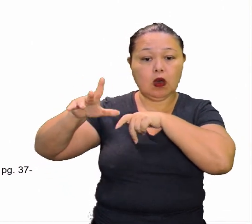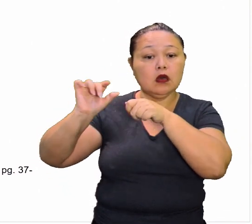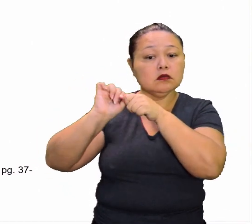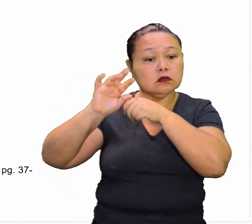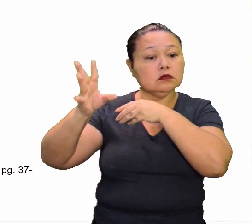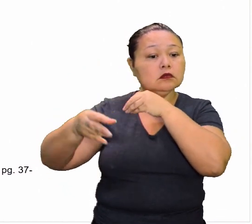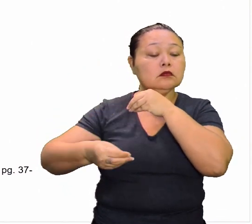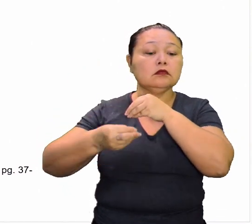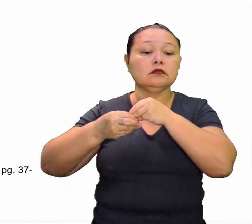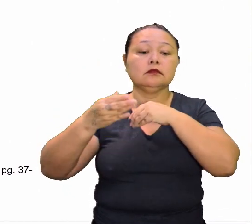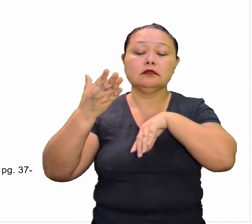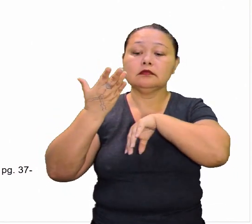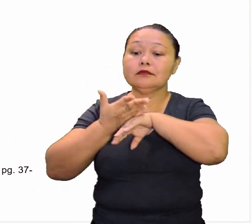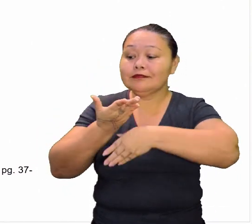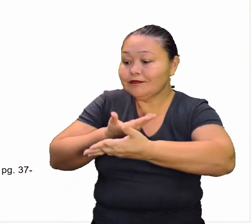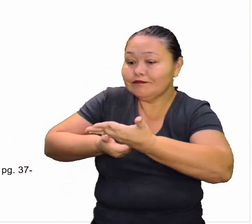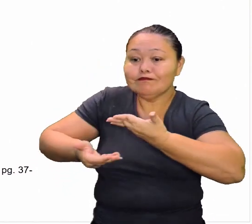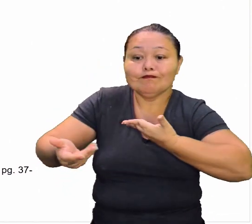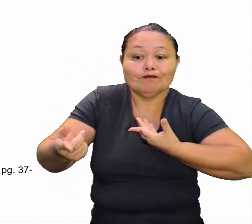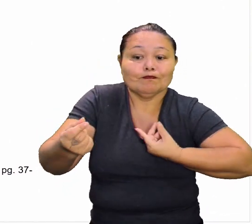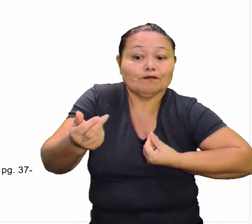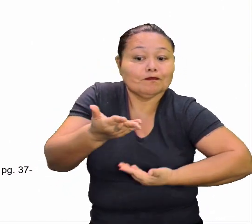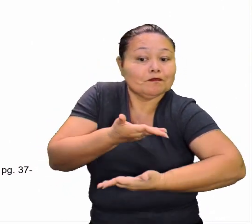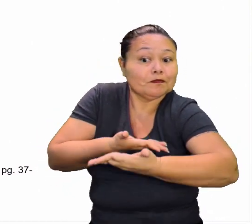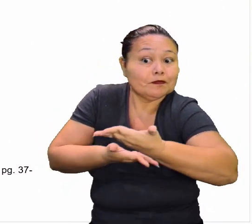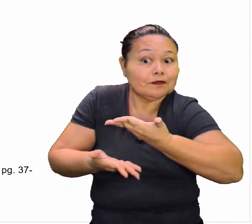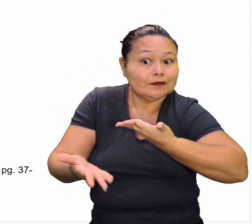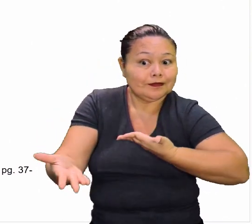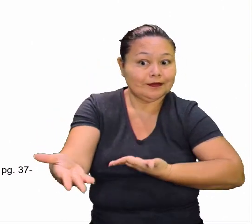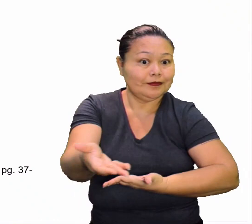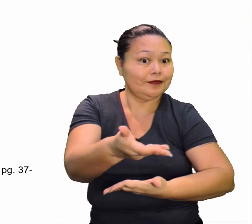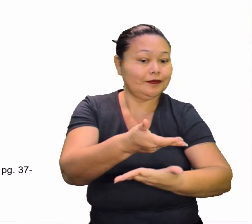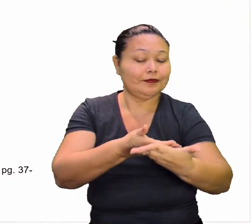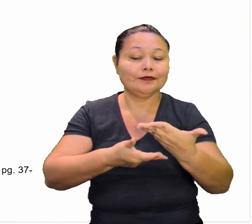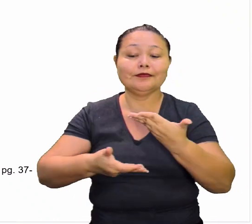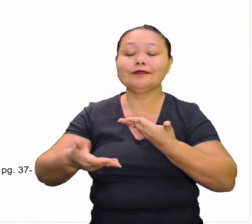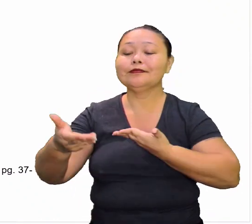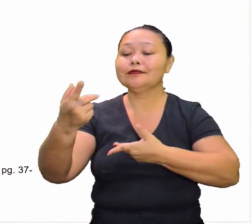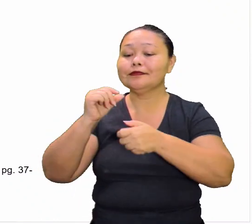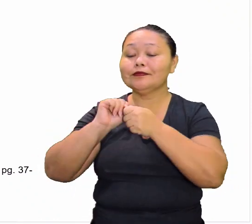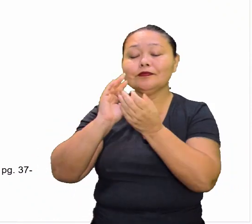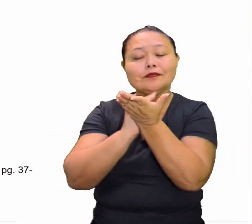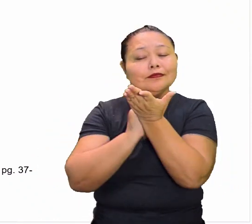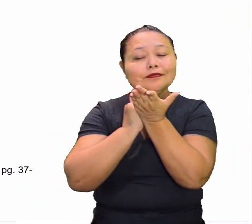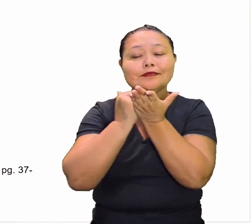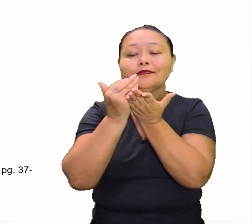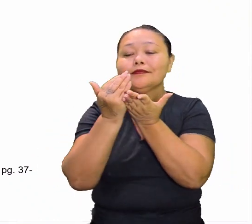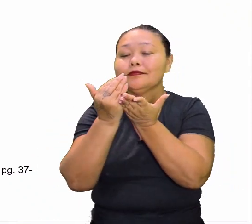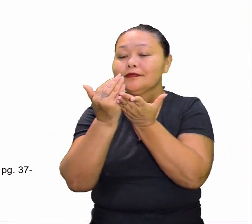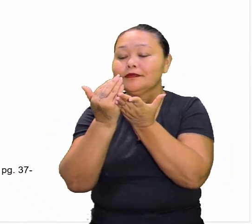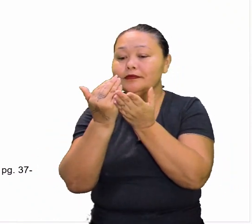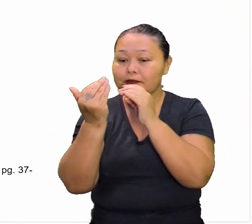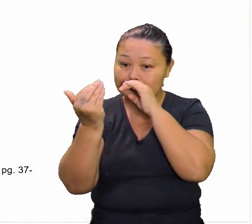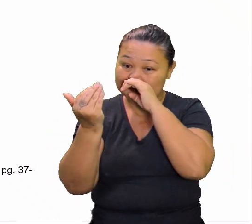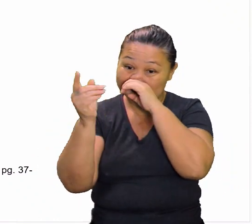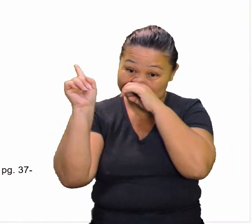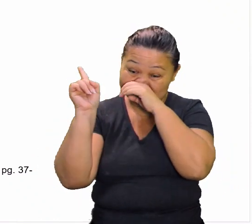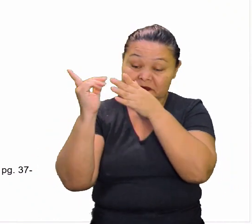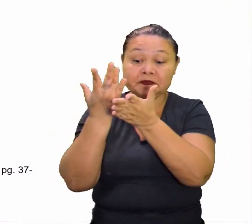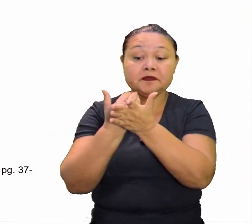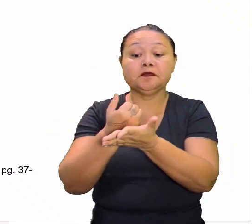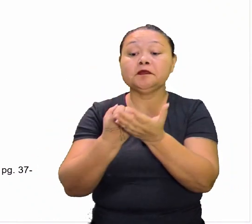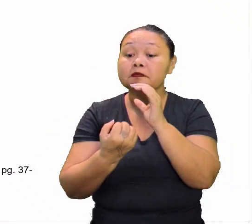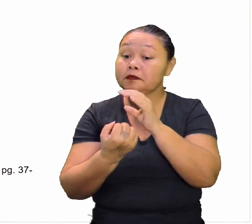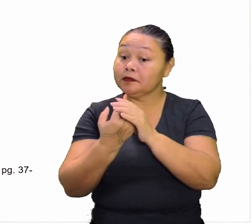vai contribuir para a prática do comércio. Olha aí a essência de tudo, aluno. Começa a